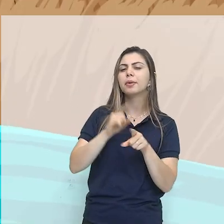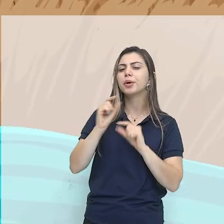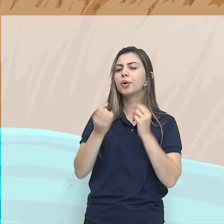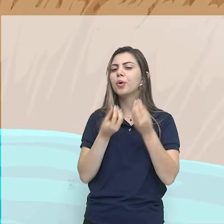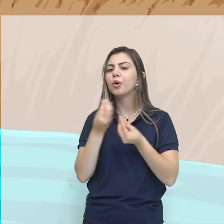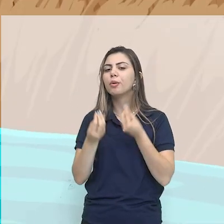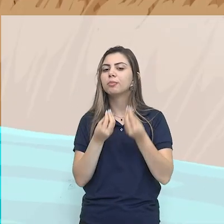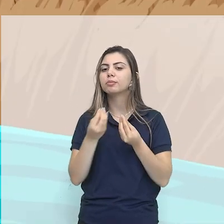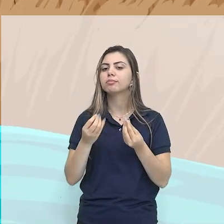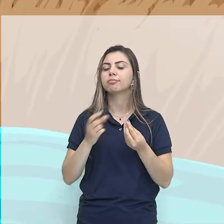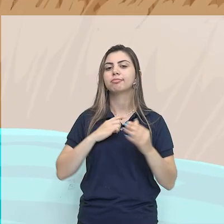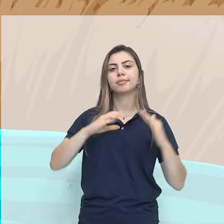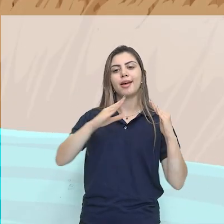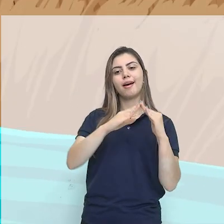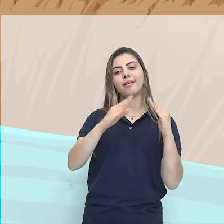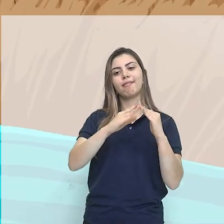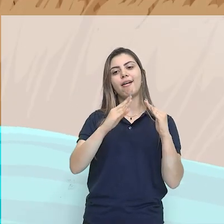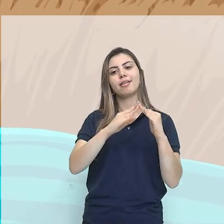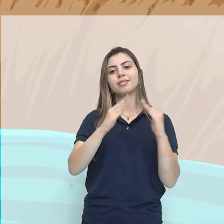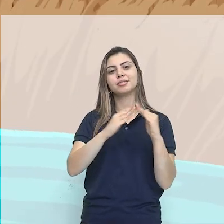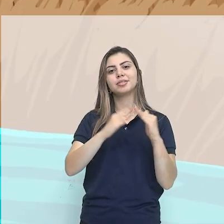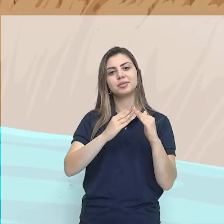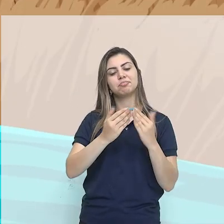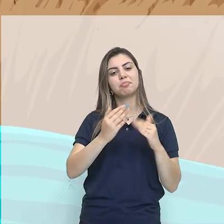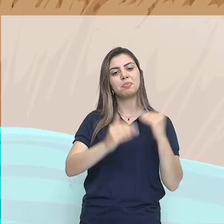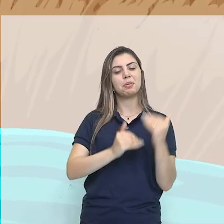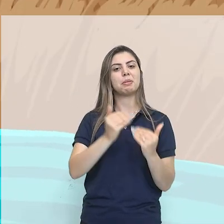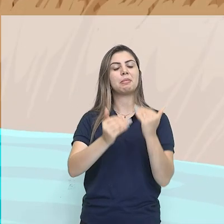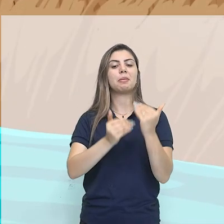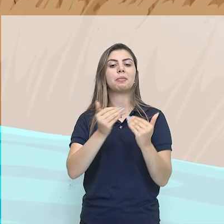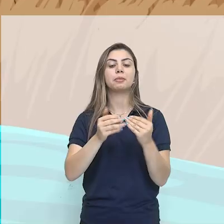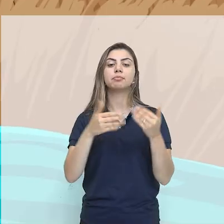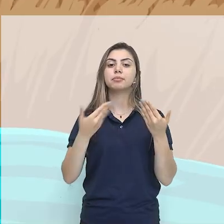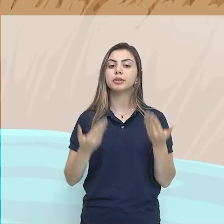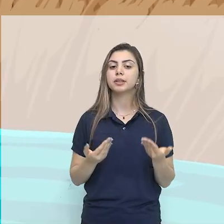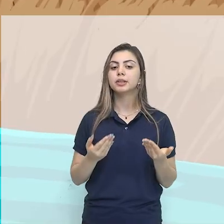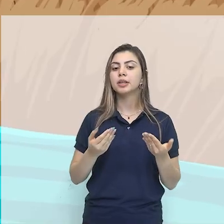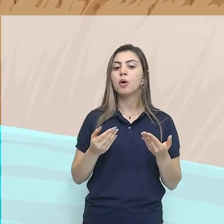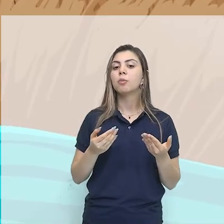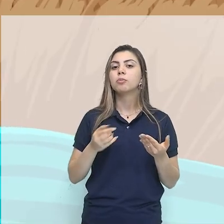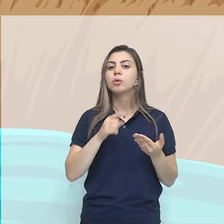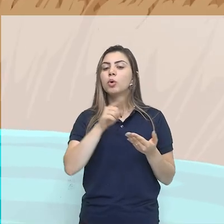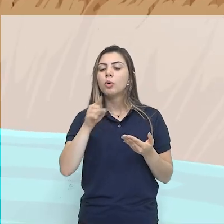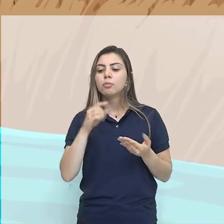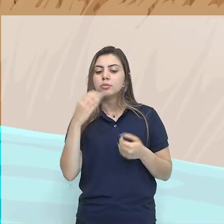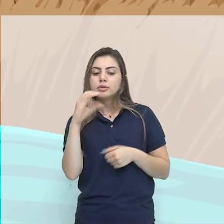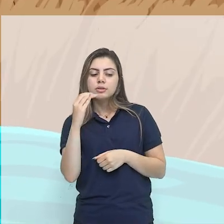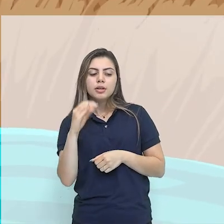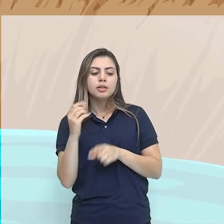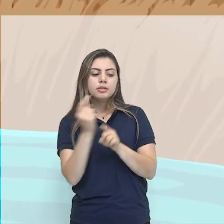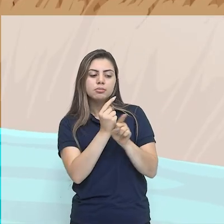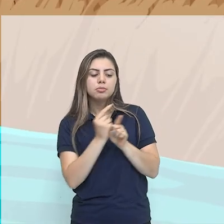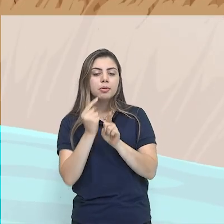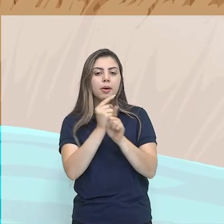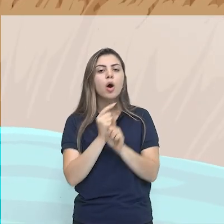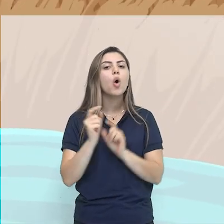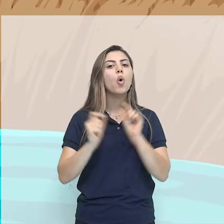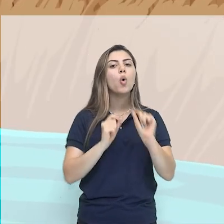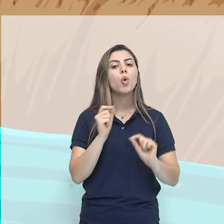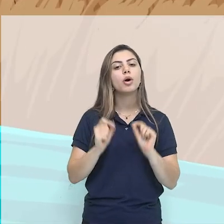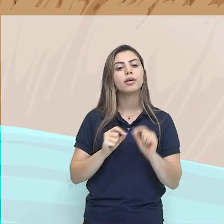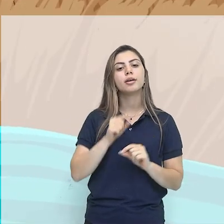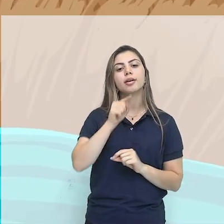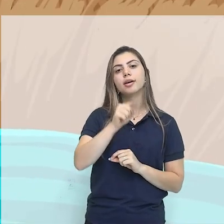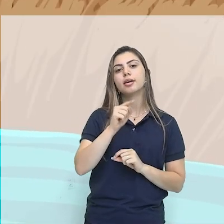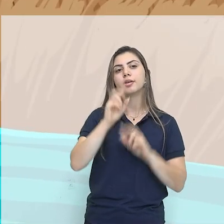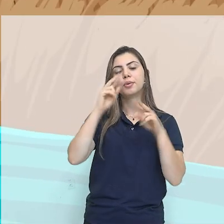a melhoria, inclusive, das nossas casas. Então, o gênero Homo sapiens, né, a maioria dos cientistas acreditava que o Homo sapiens